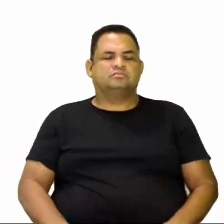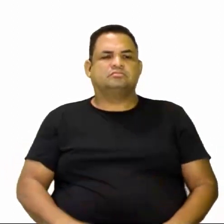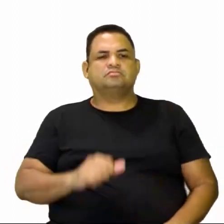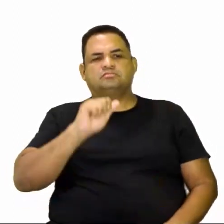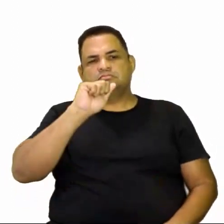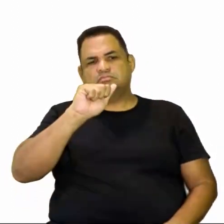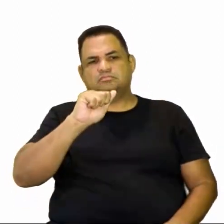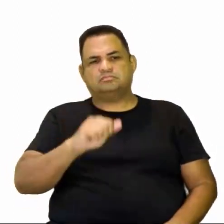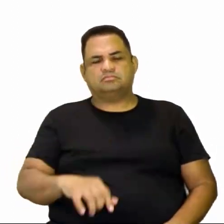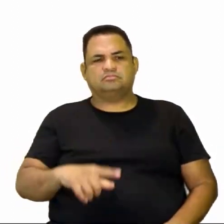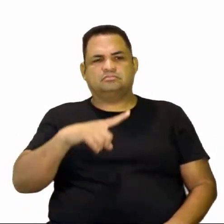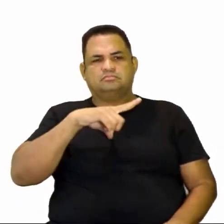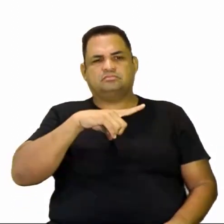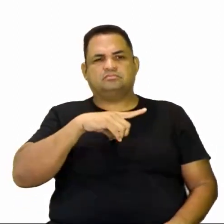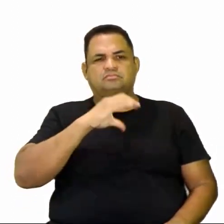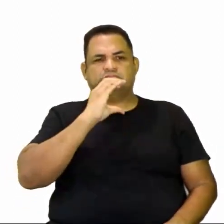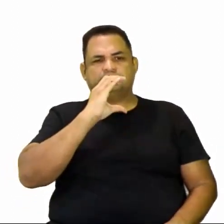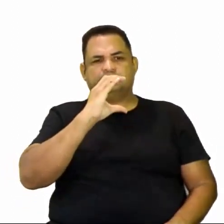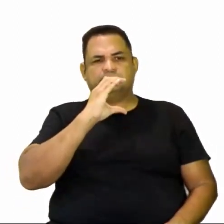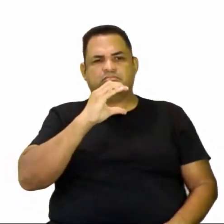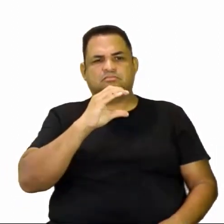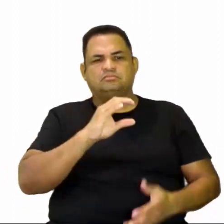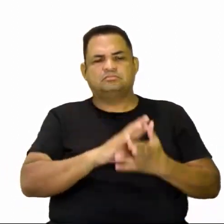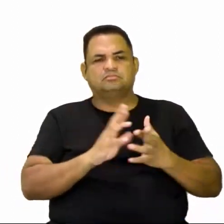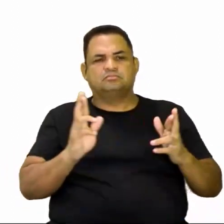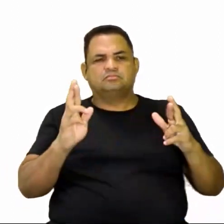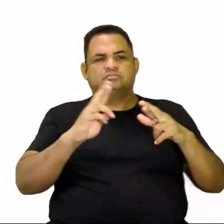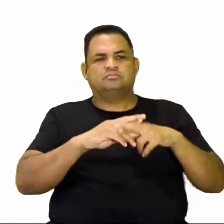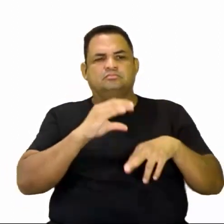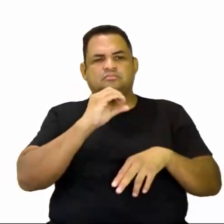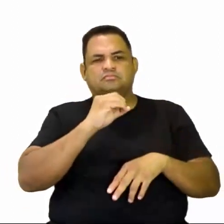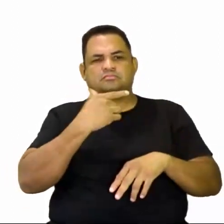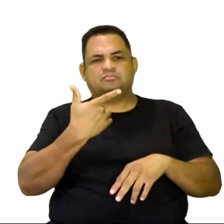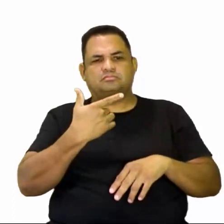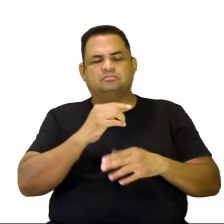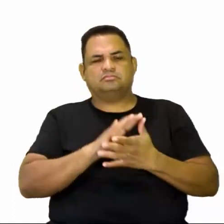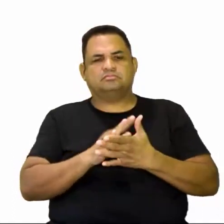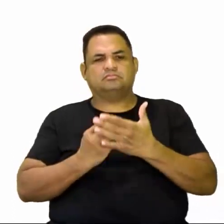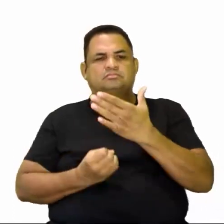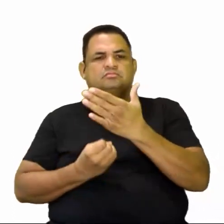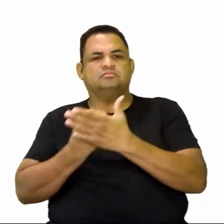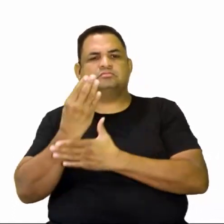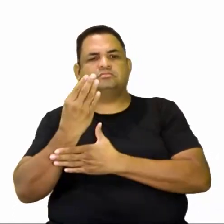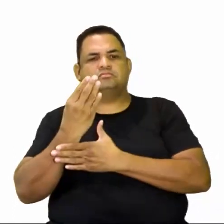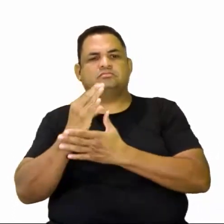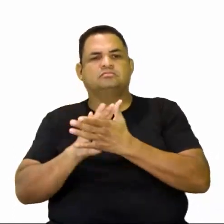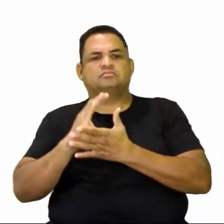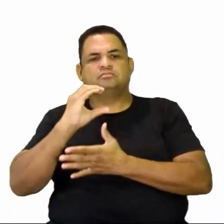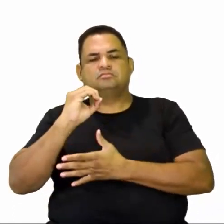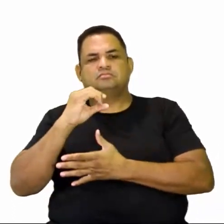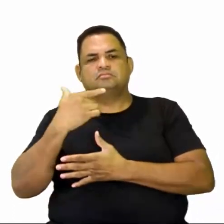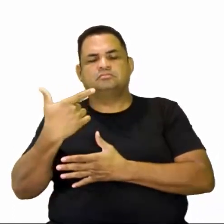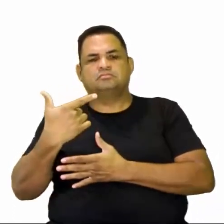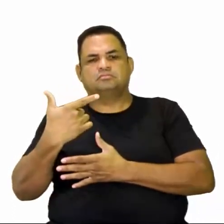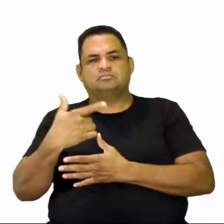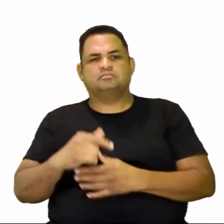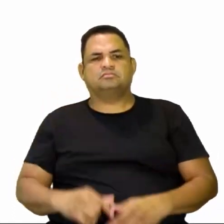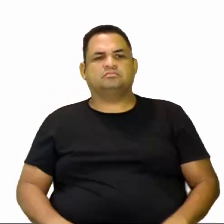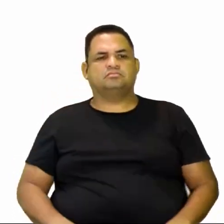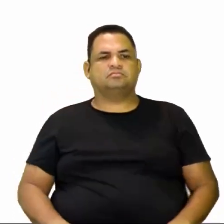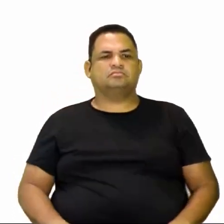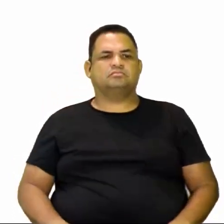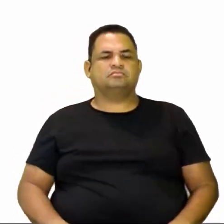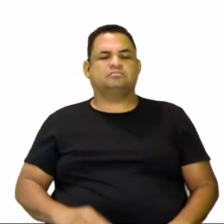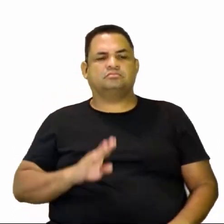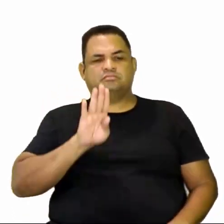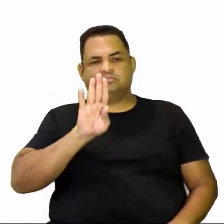Letra A, eu tenho o carbono reagindo com O2 na formação do CO2.